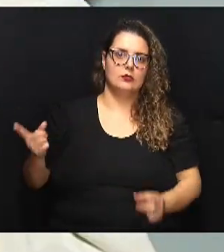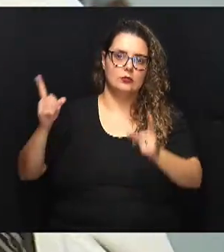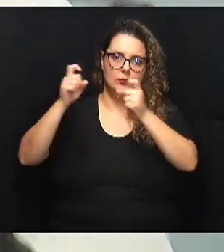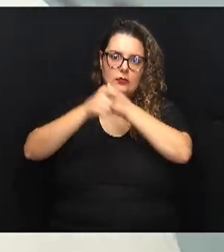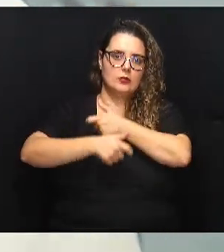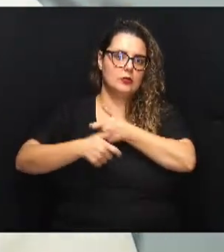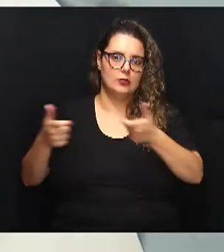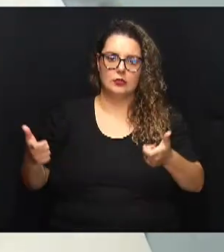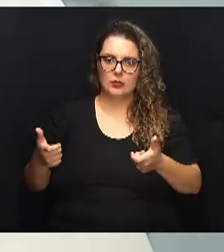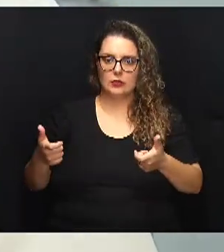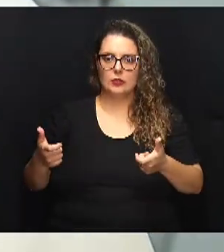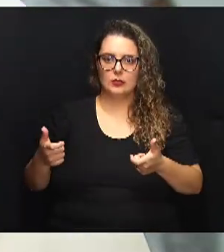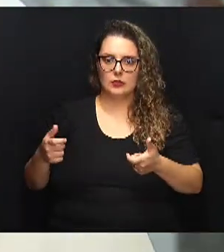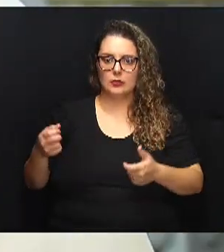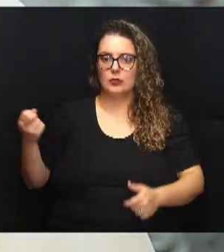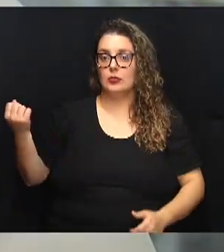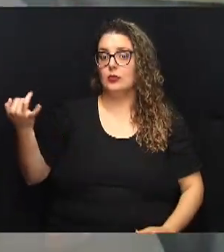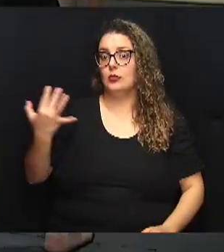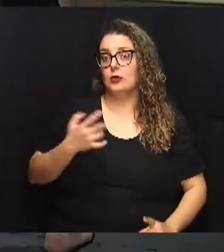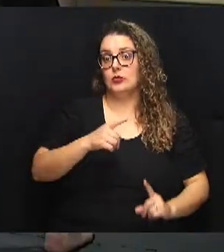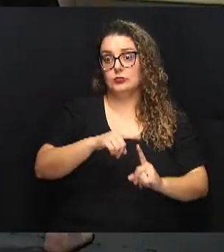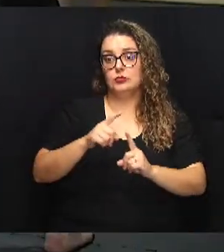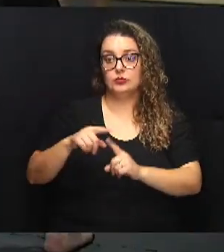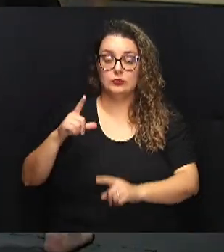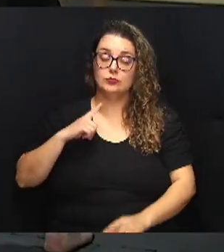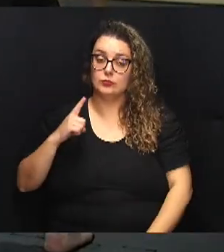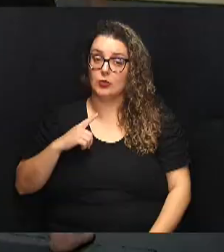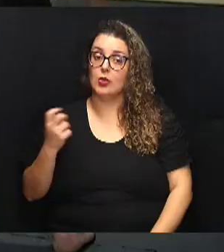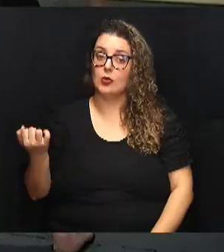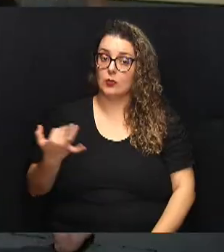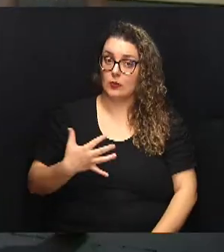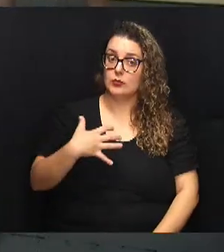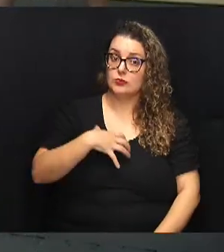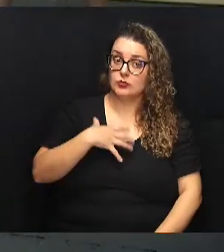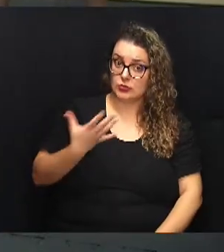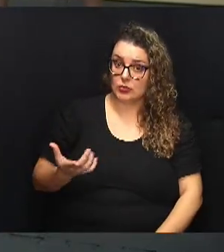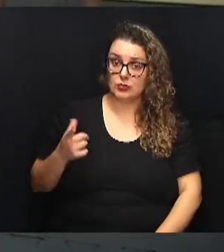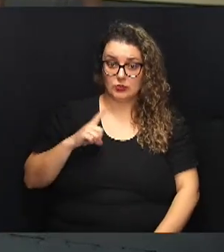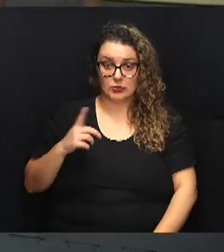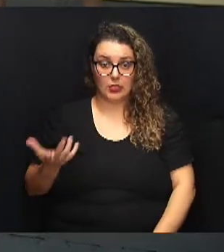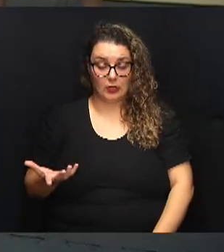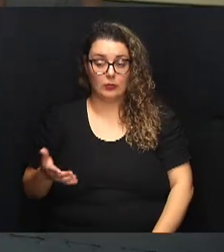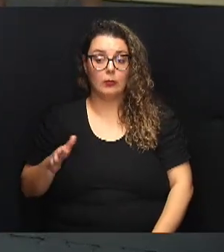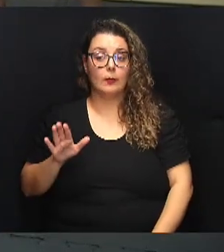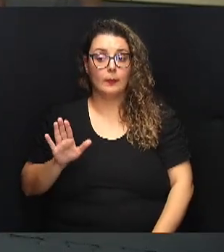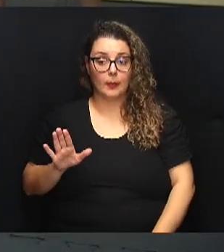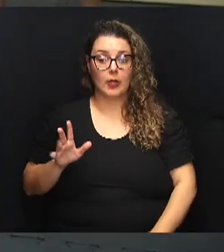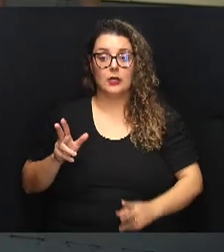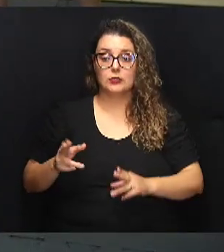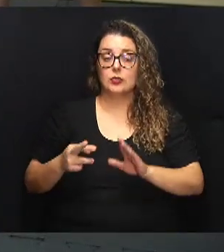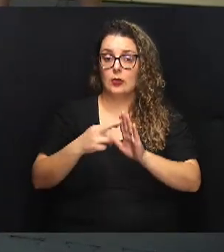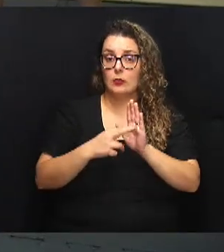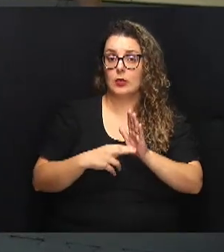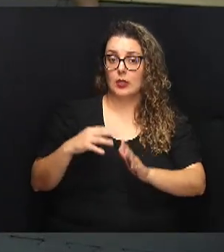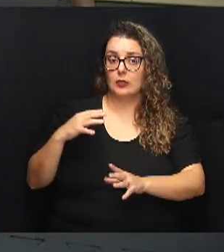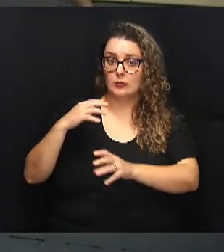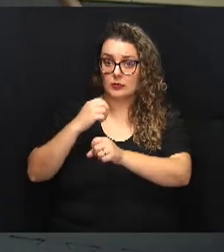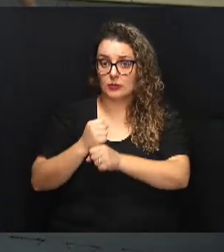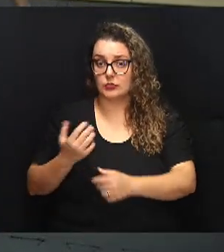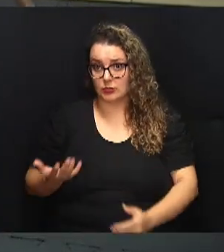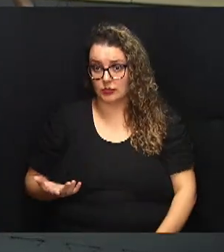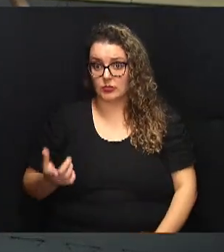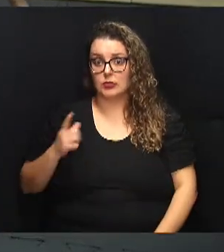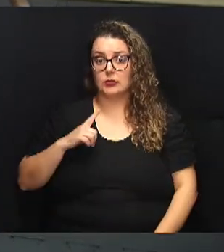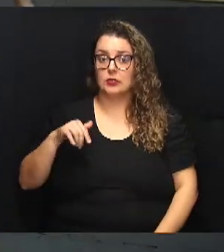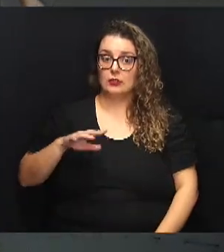dificuldade enorme de traçar quantos estilos tem, quantas formas tem. Mas, como regra geral, existiam